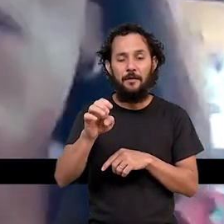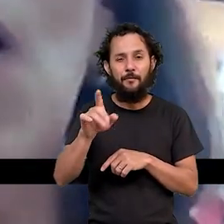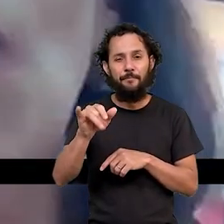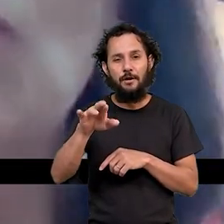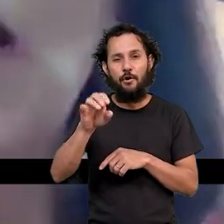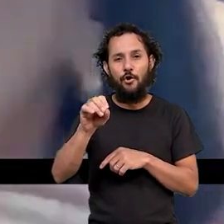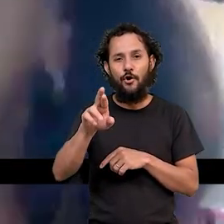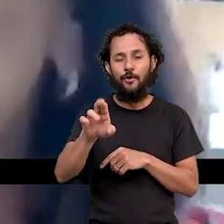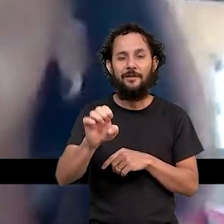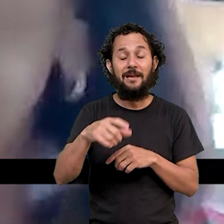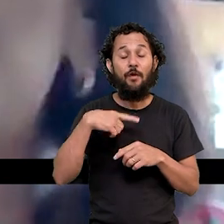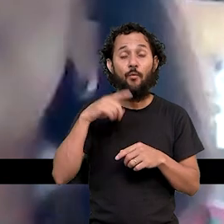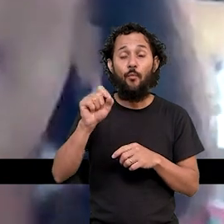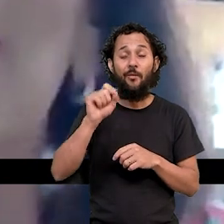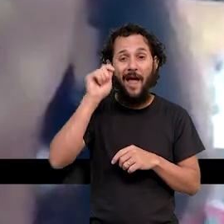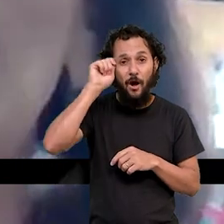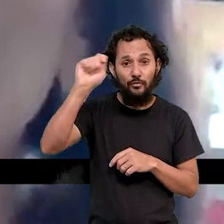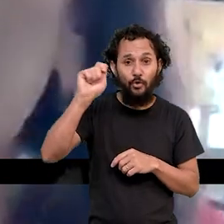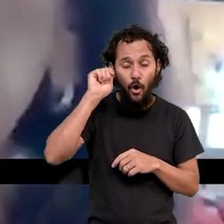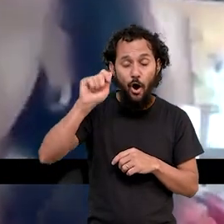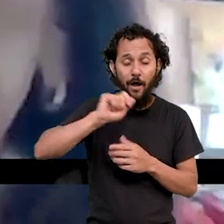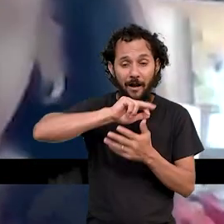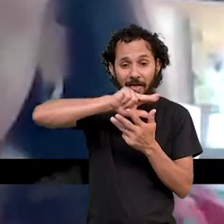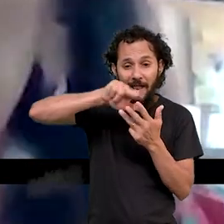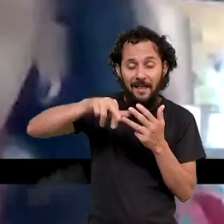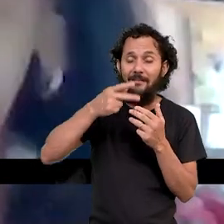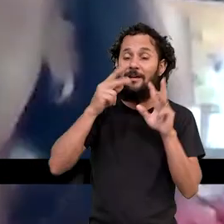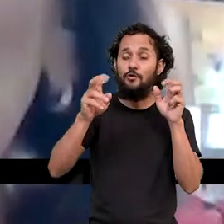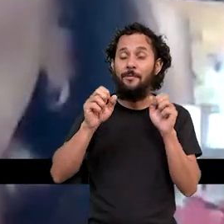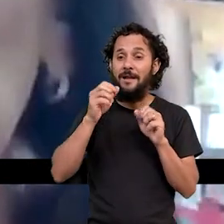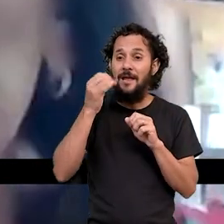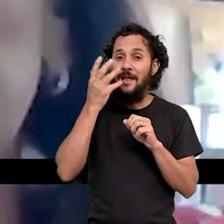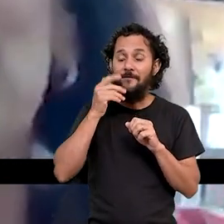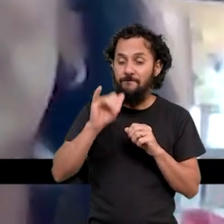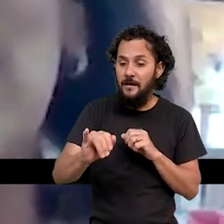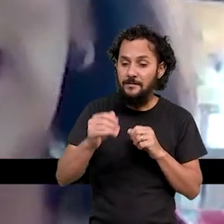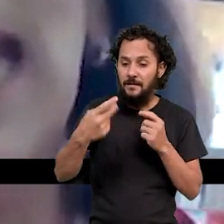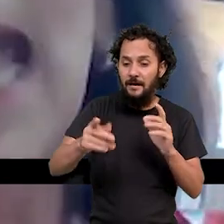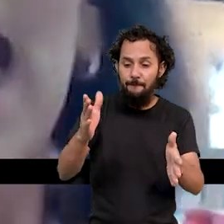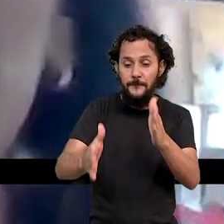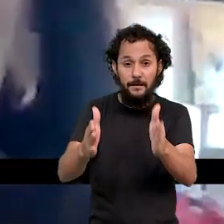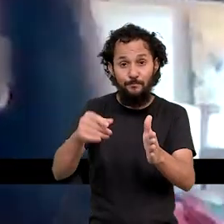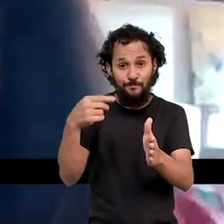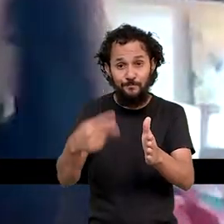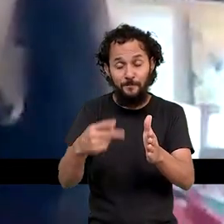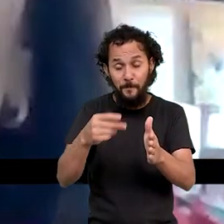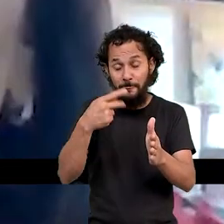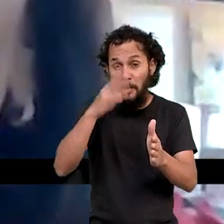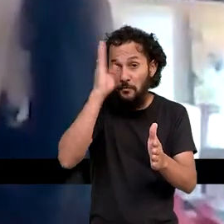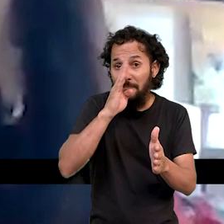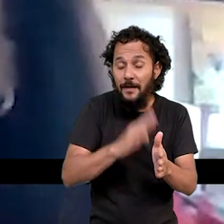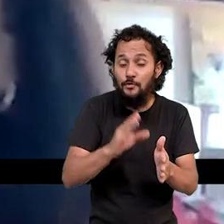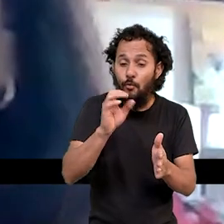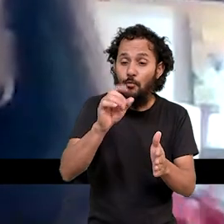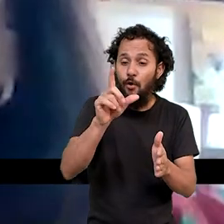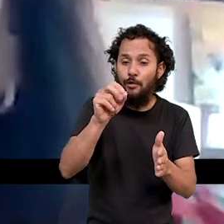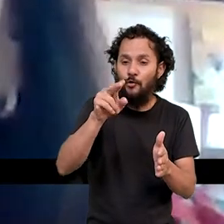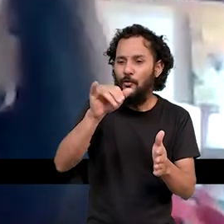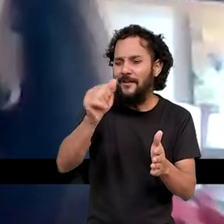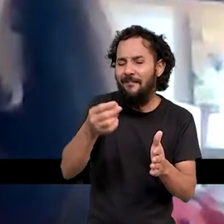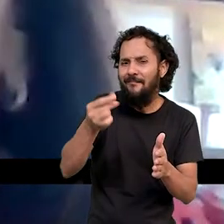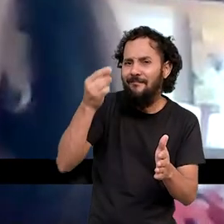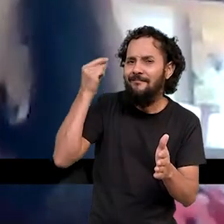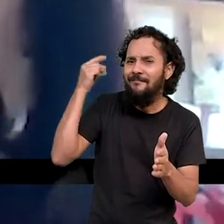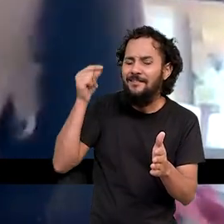que são autores que tratam desta infância nesse período do Brasil colônia. E